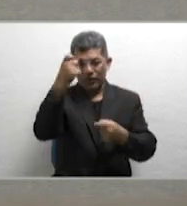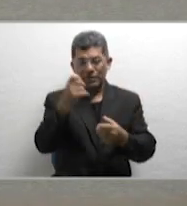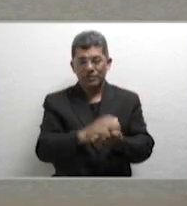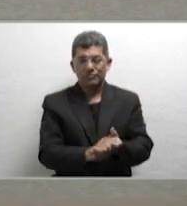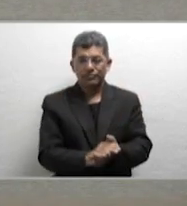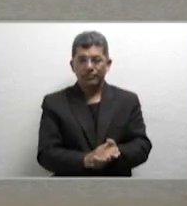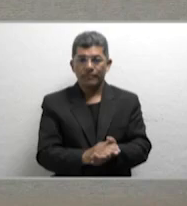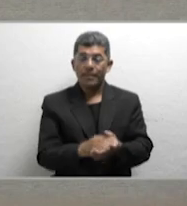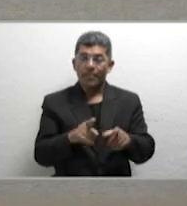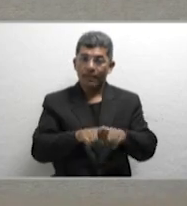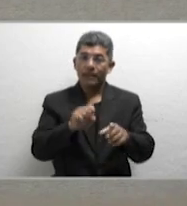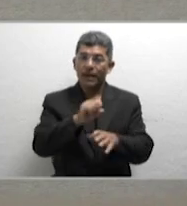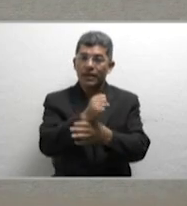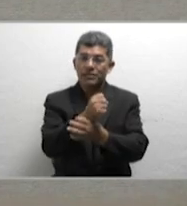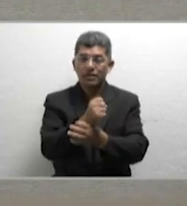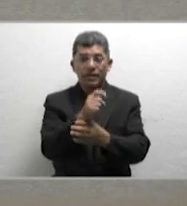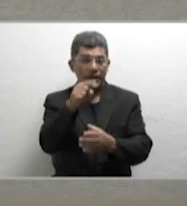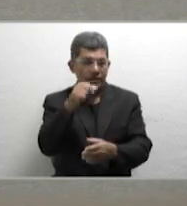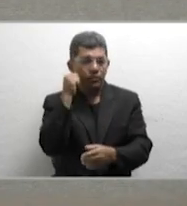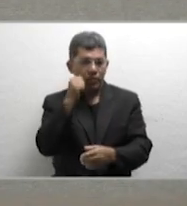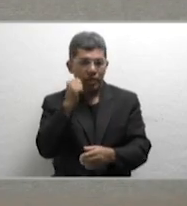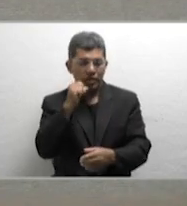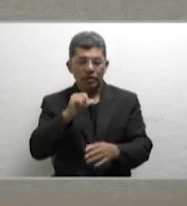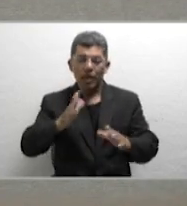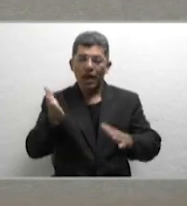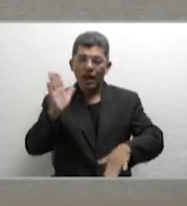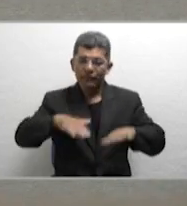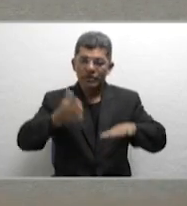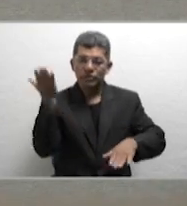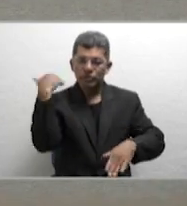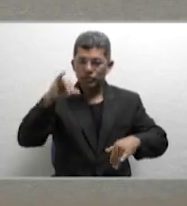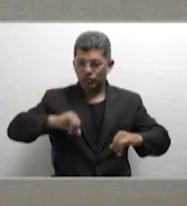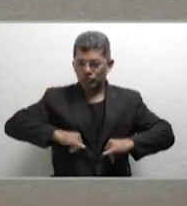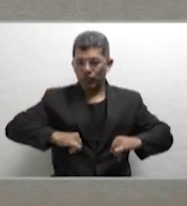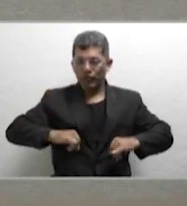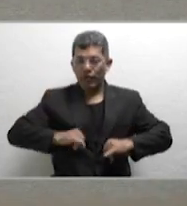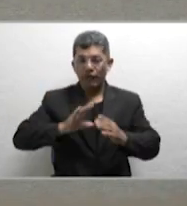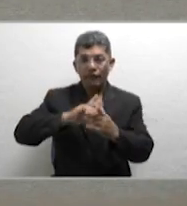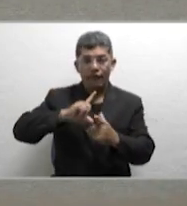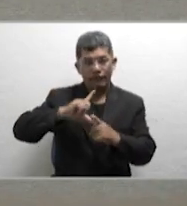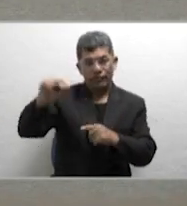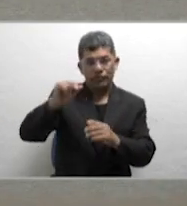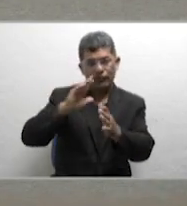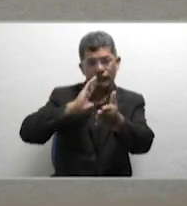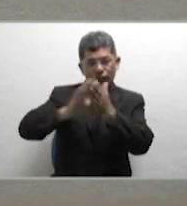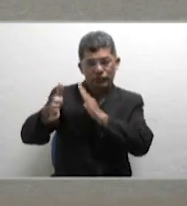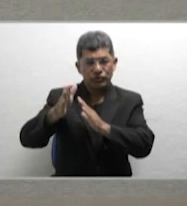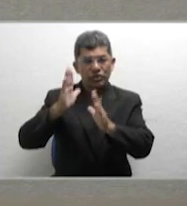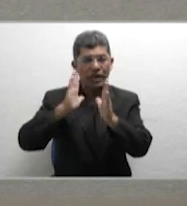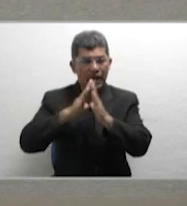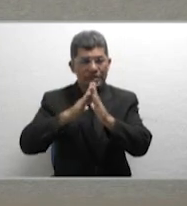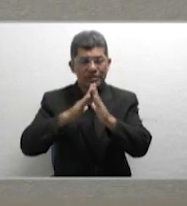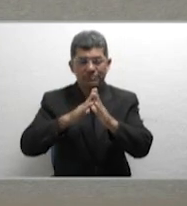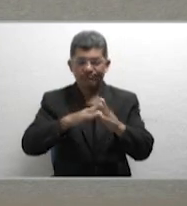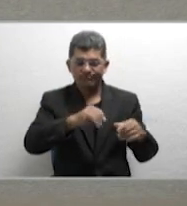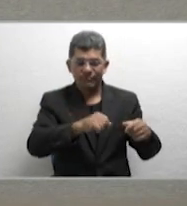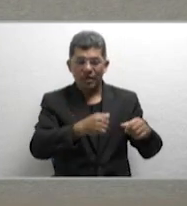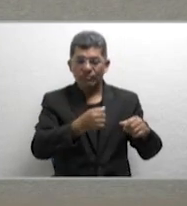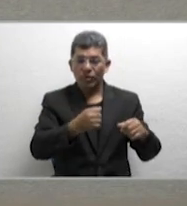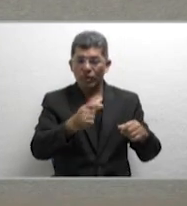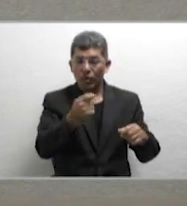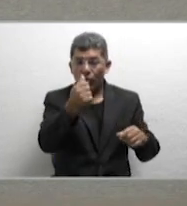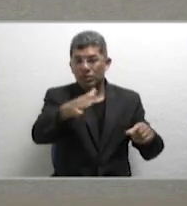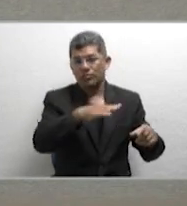afirmativa para garantir que essa mulher, que muitas vezes teve que fugir de casa, fugir do